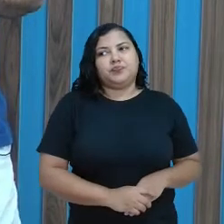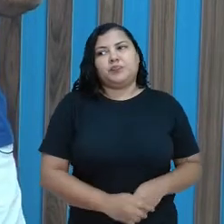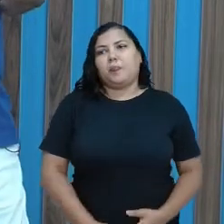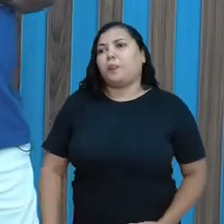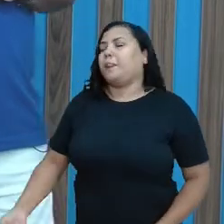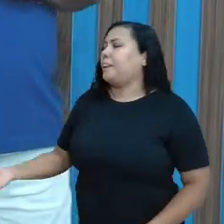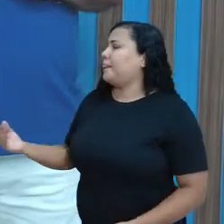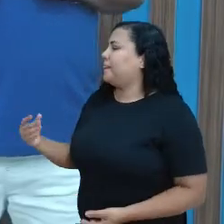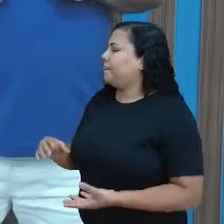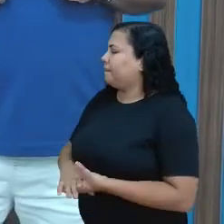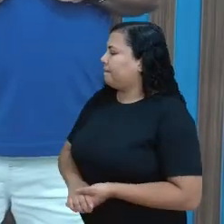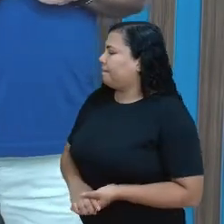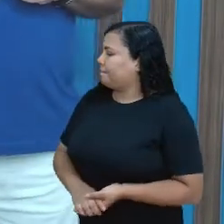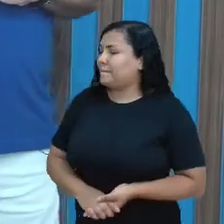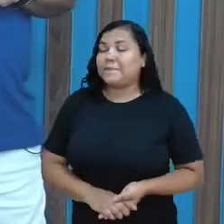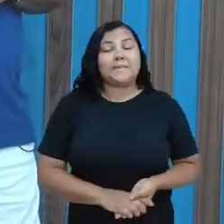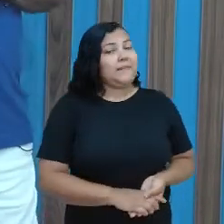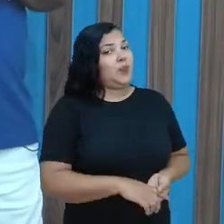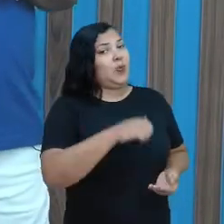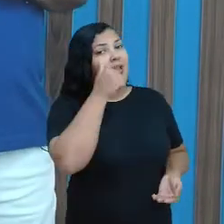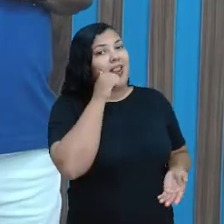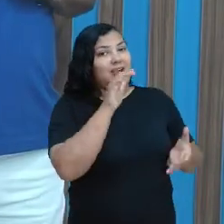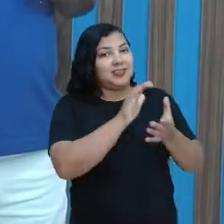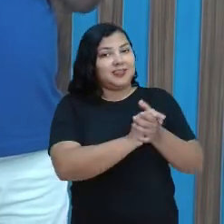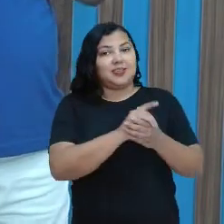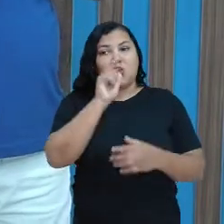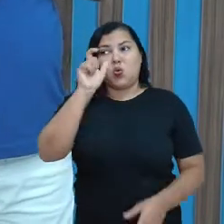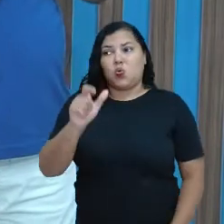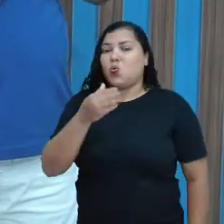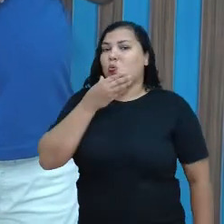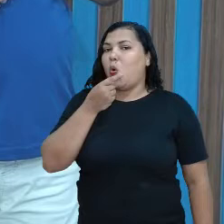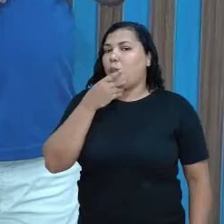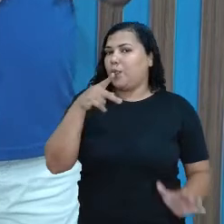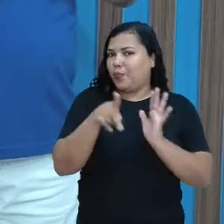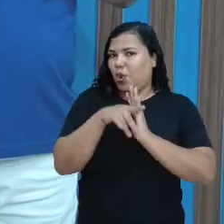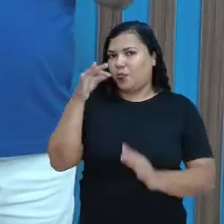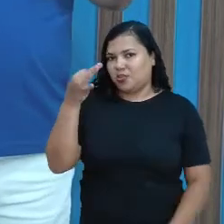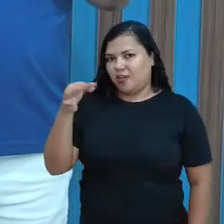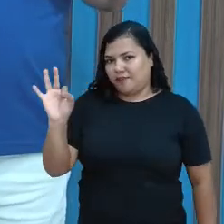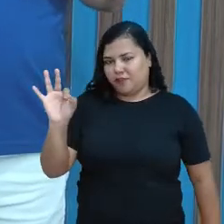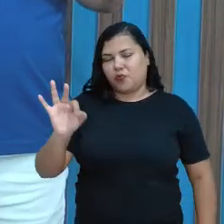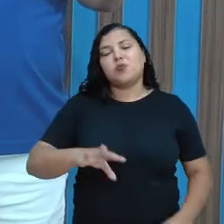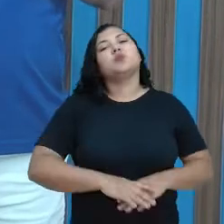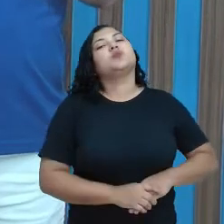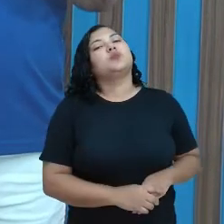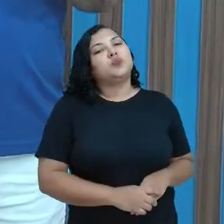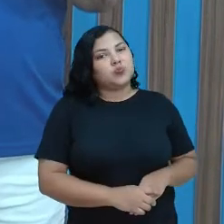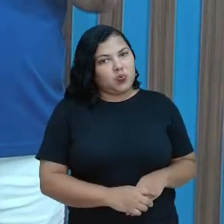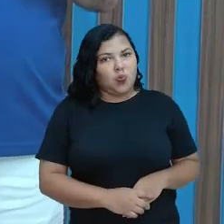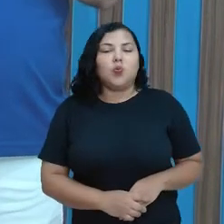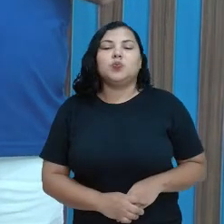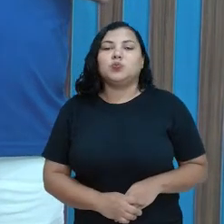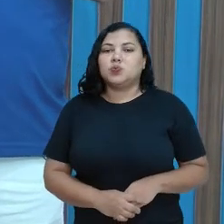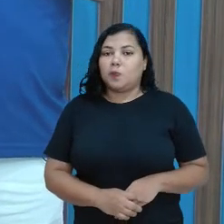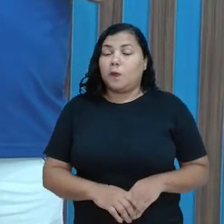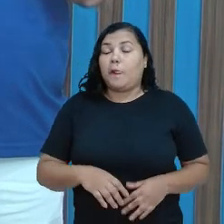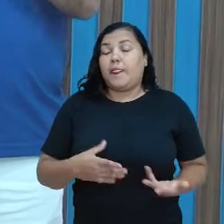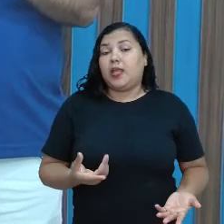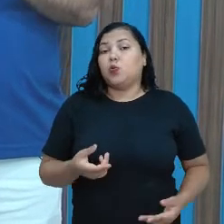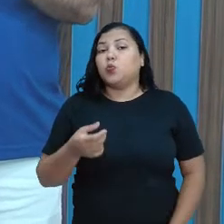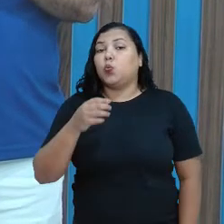uma questão, né, que ela era casada, né, com um camarada que era francês. O Conde Deu. E o Conde Deu, né?